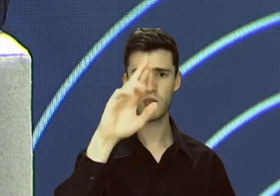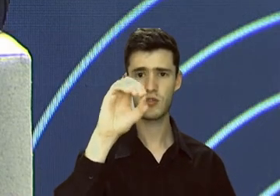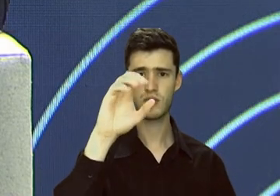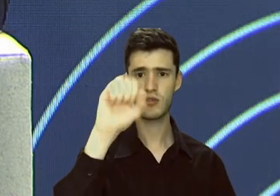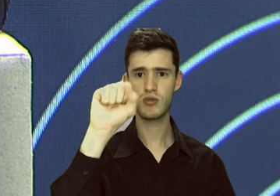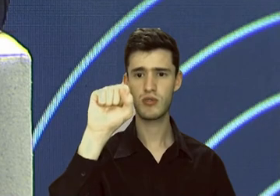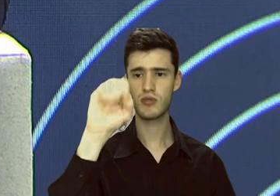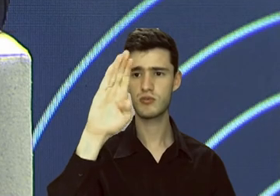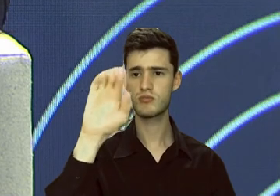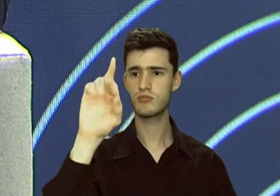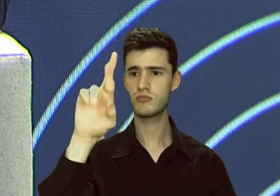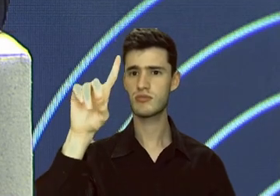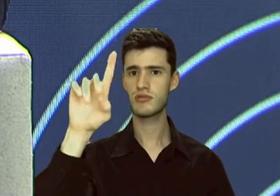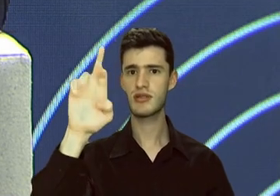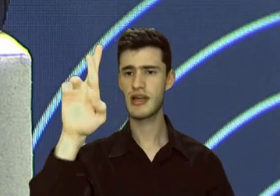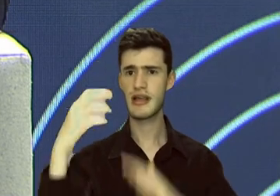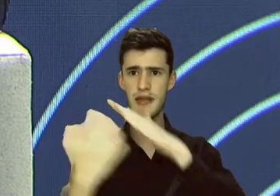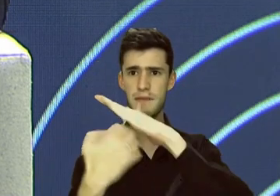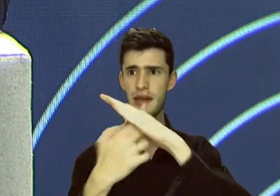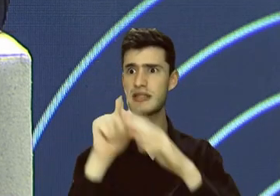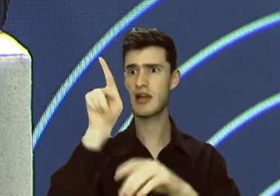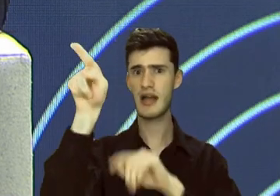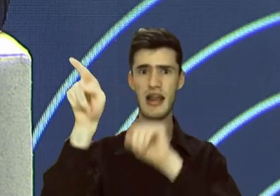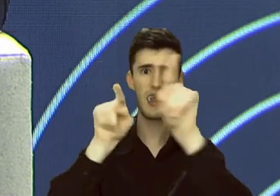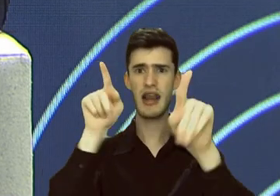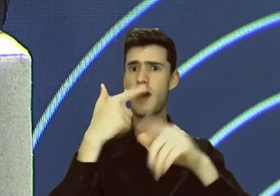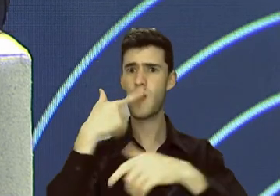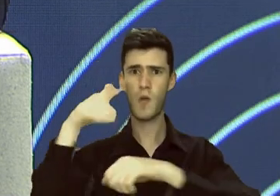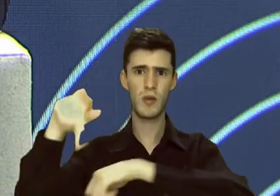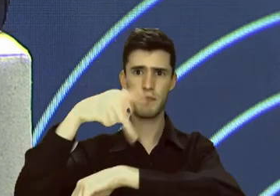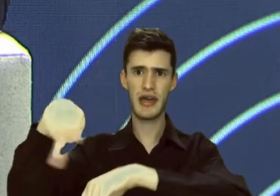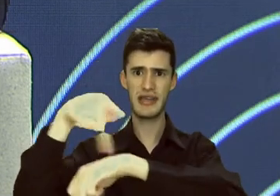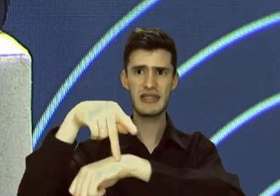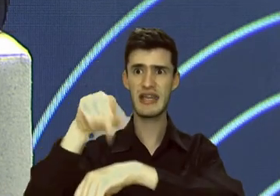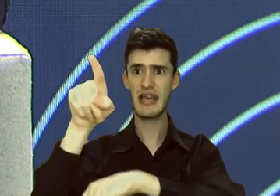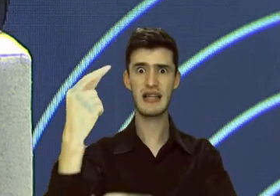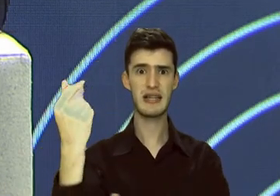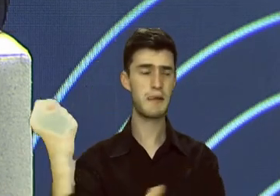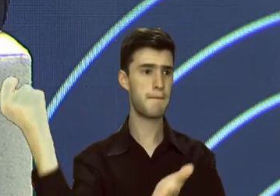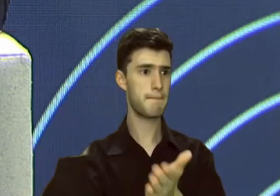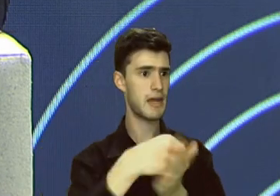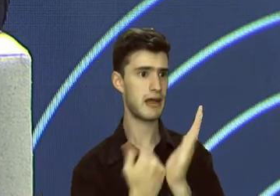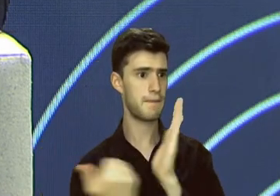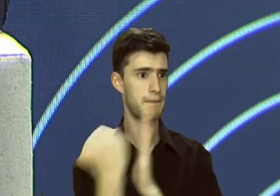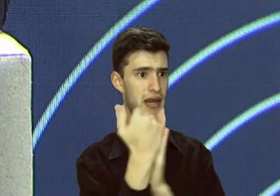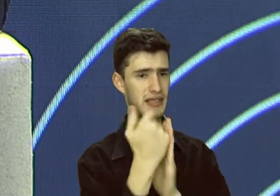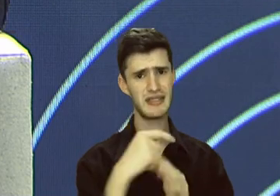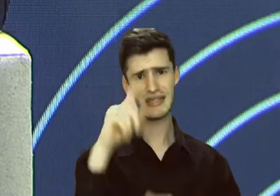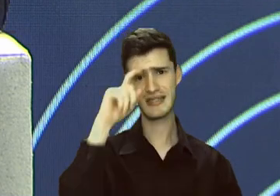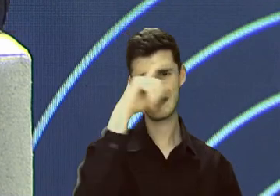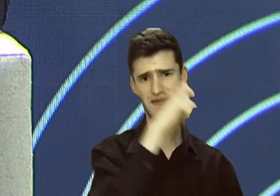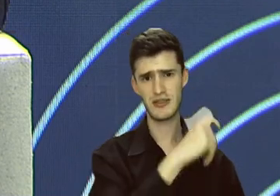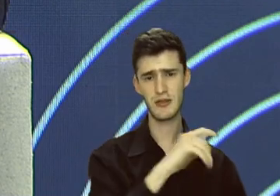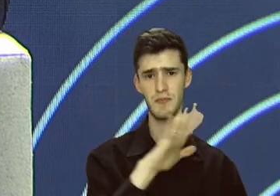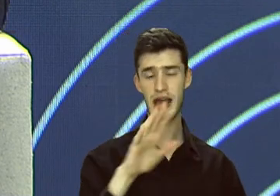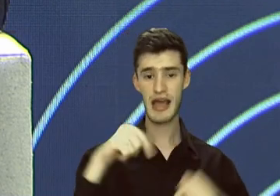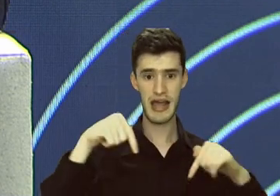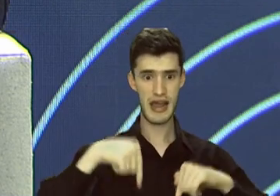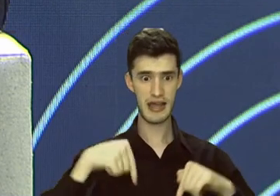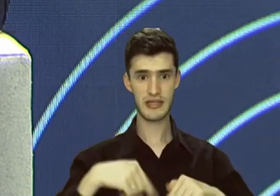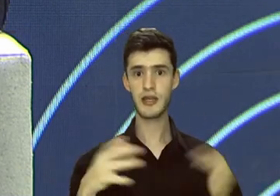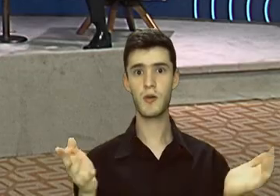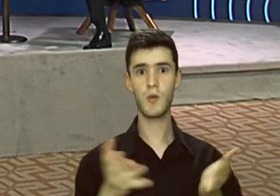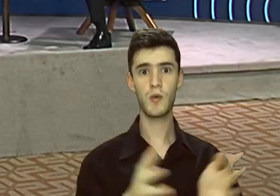lá fora contratando em dólares e fica quase impossível concorrer como é que vocês têm visto isso agora né no cenário atual quem está